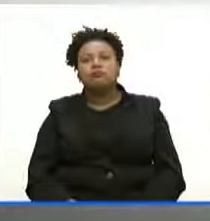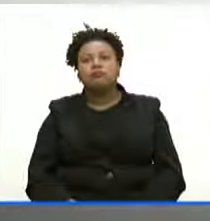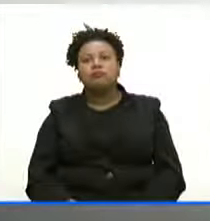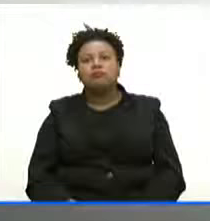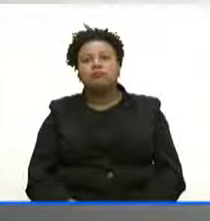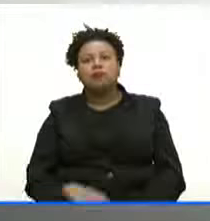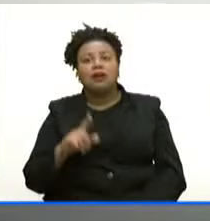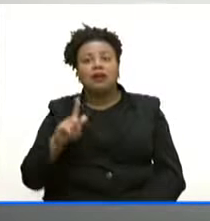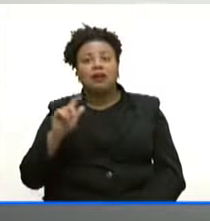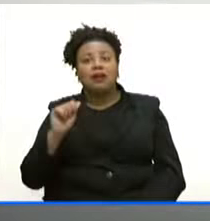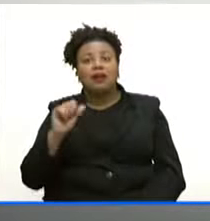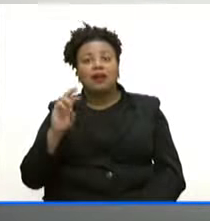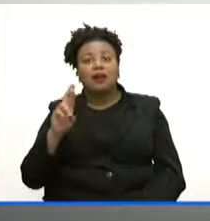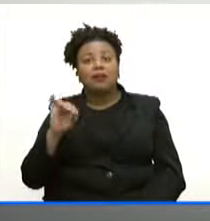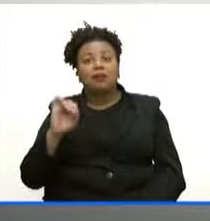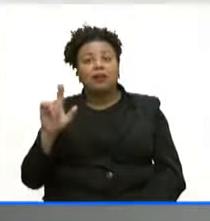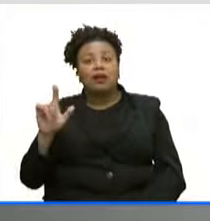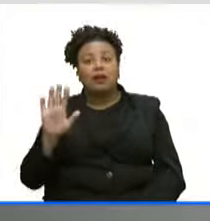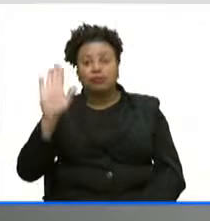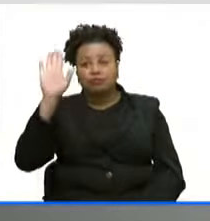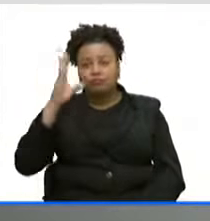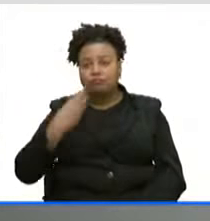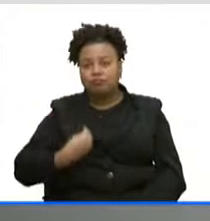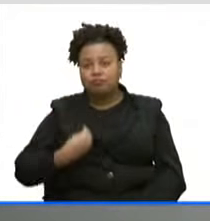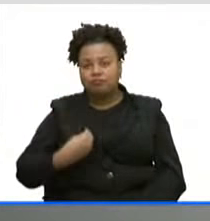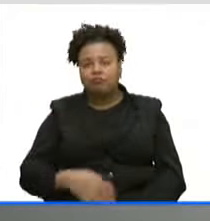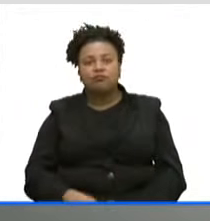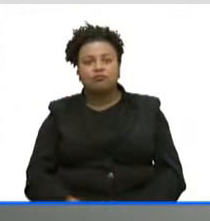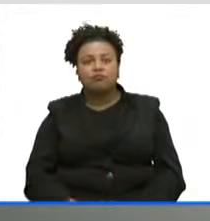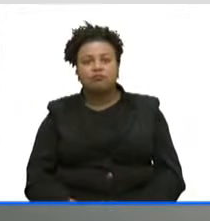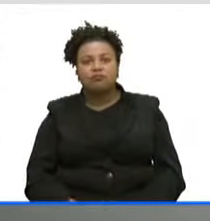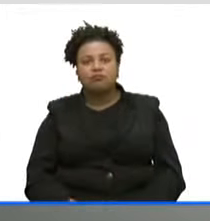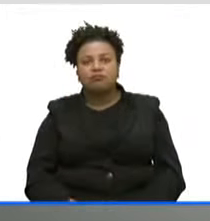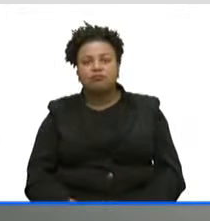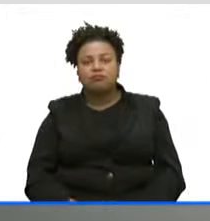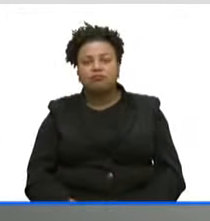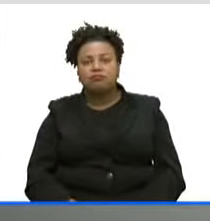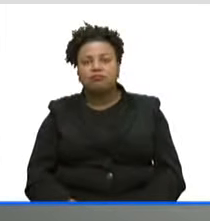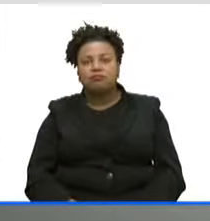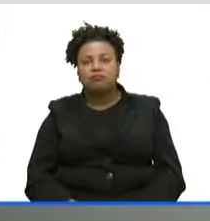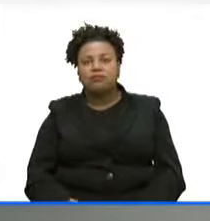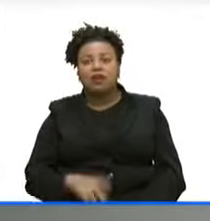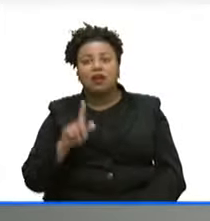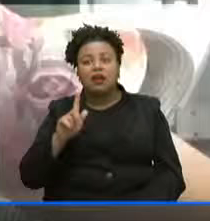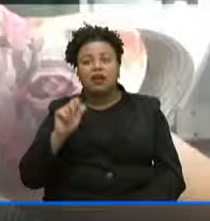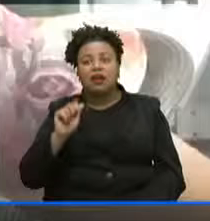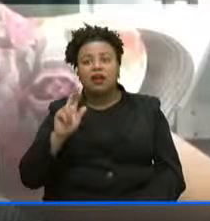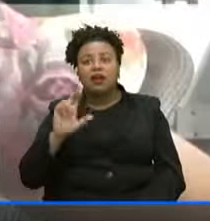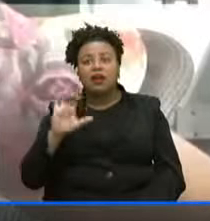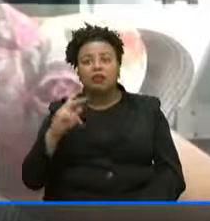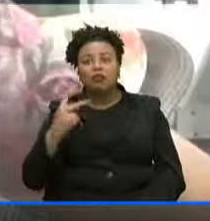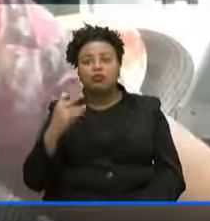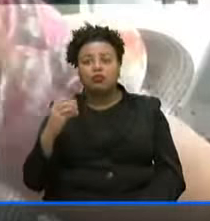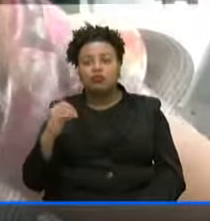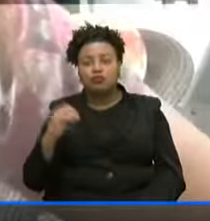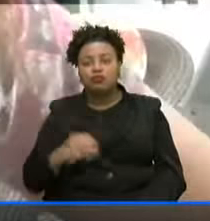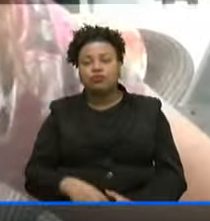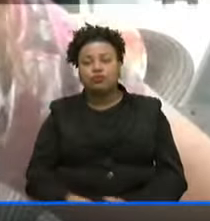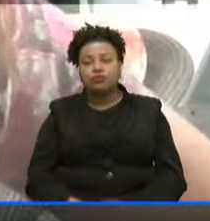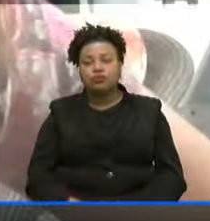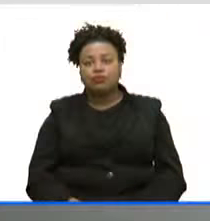Gabriel Souza. Gabriel presente, presidente. E Gabriel, Gaúcho da Geral. Eu não.